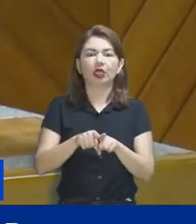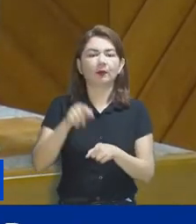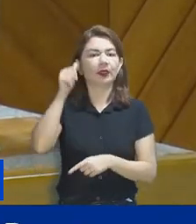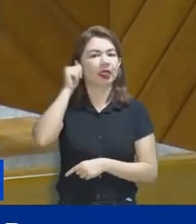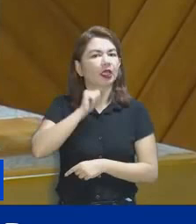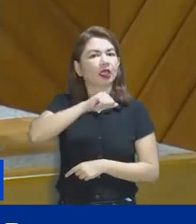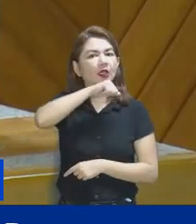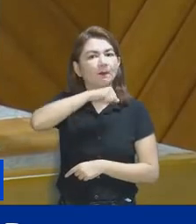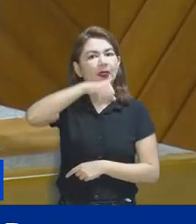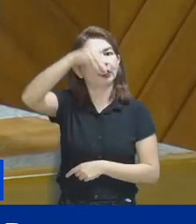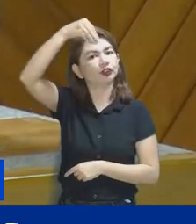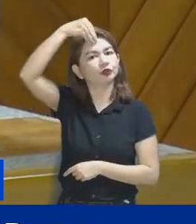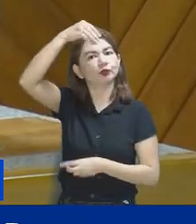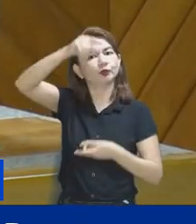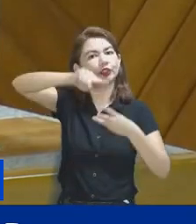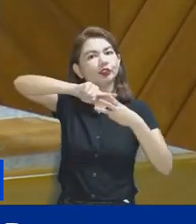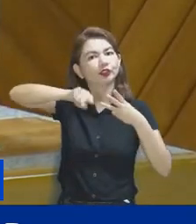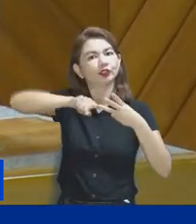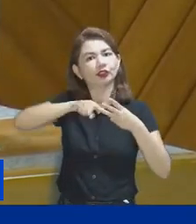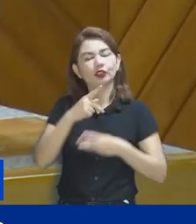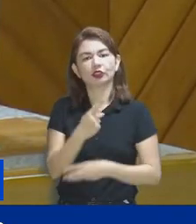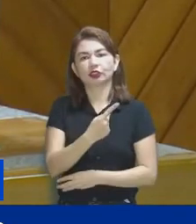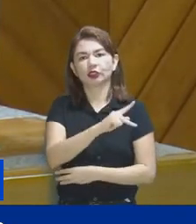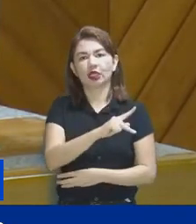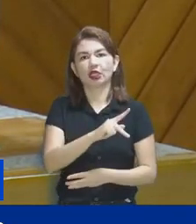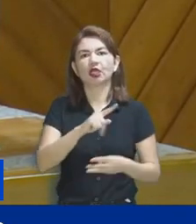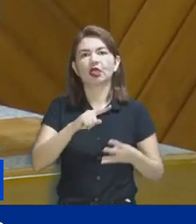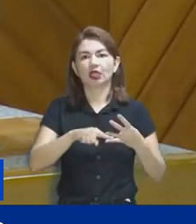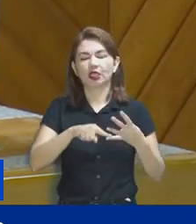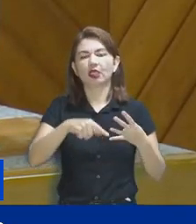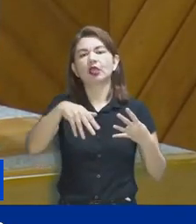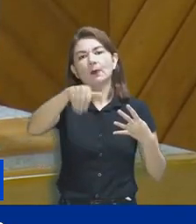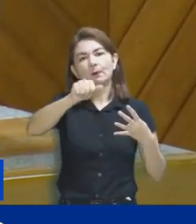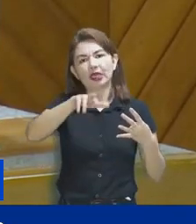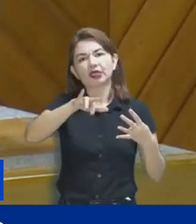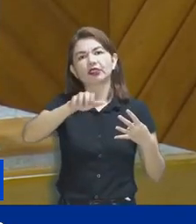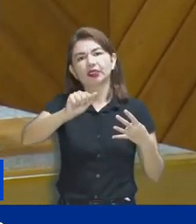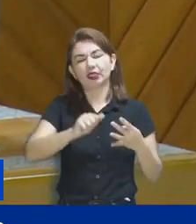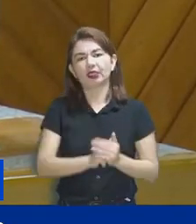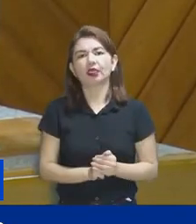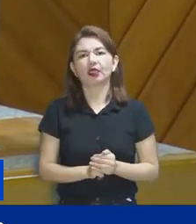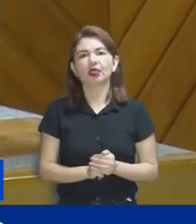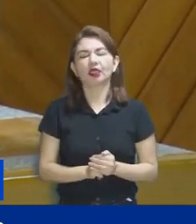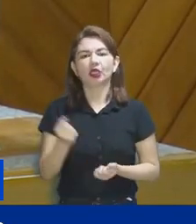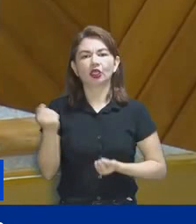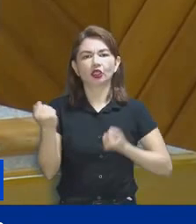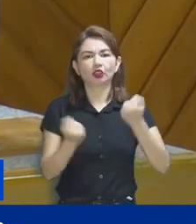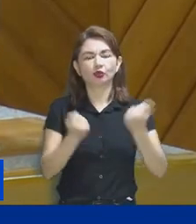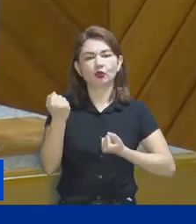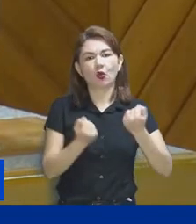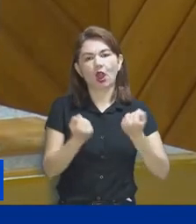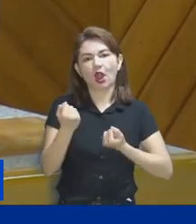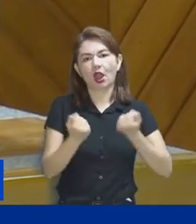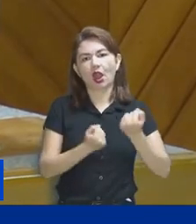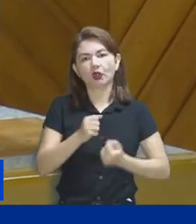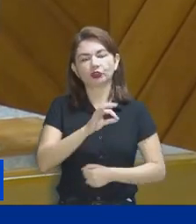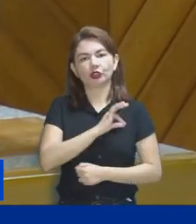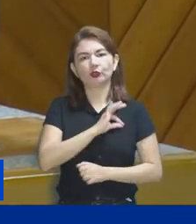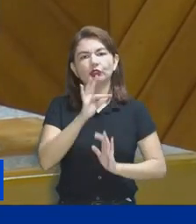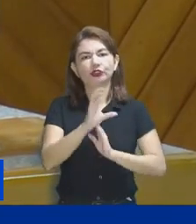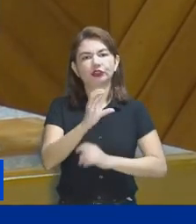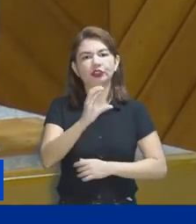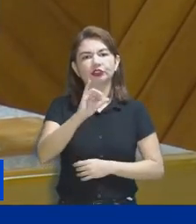sobrinhos dela, além de Maria Ramos, e que uma viatura da Polícia Civil parou o veículo. No